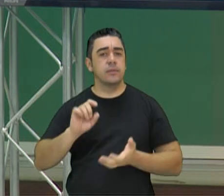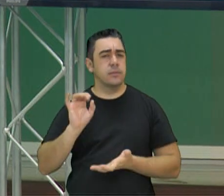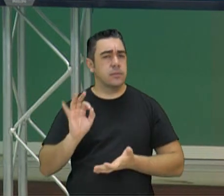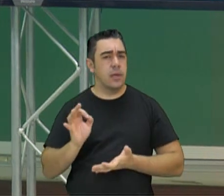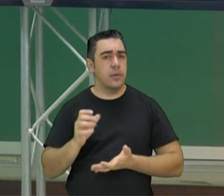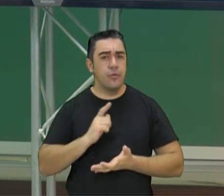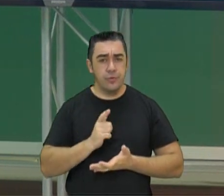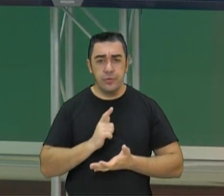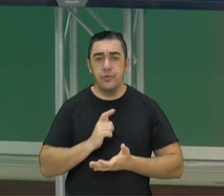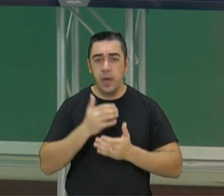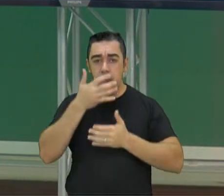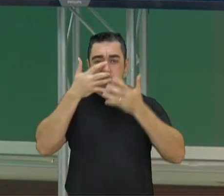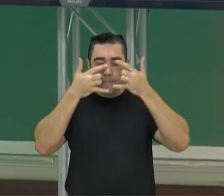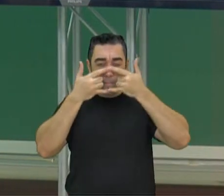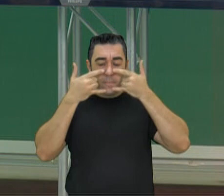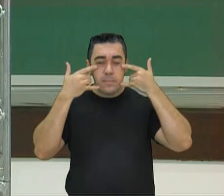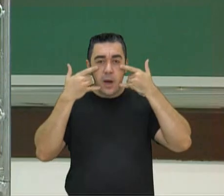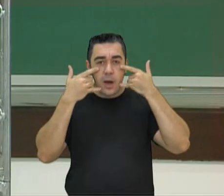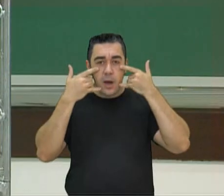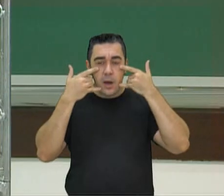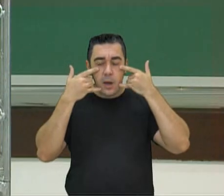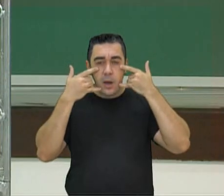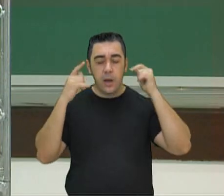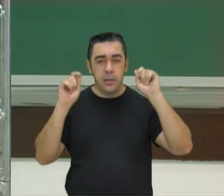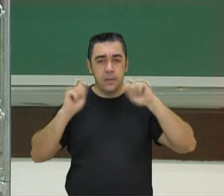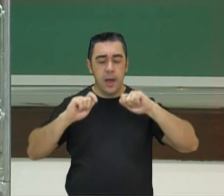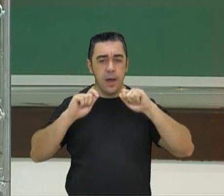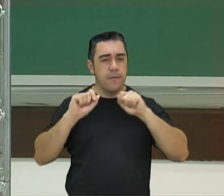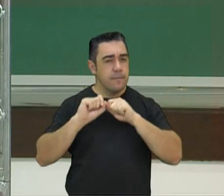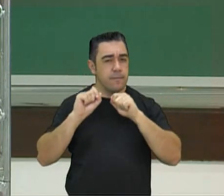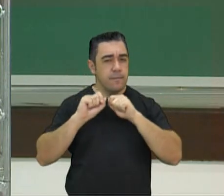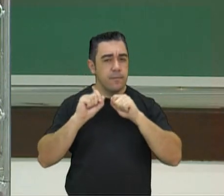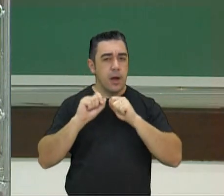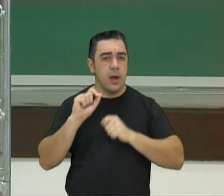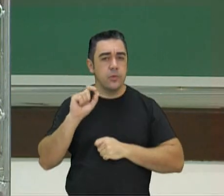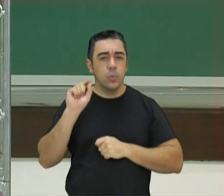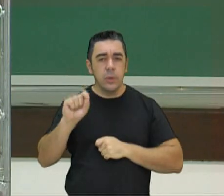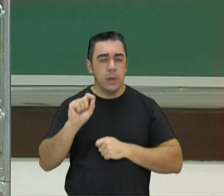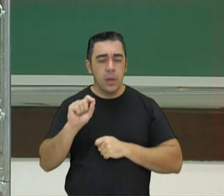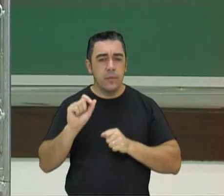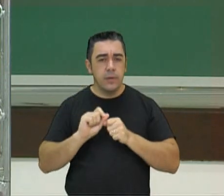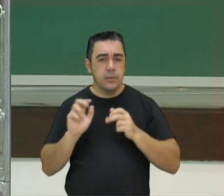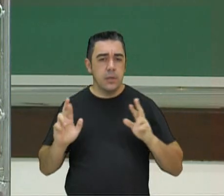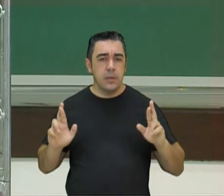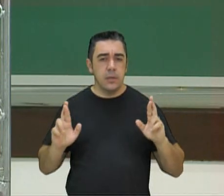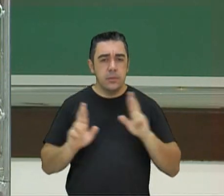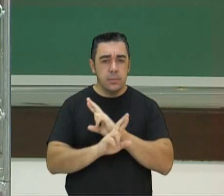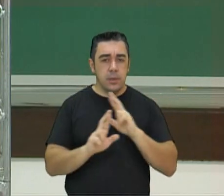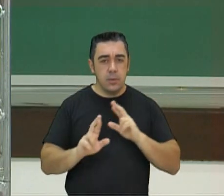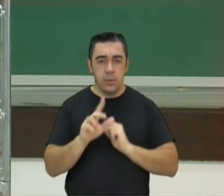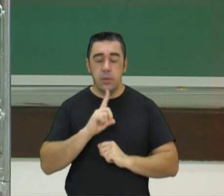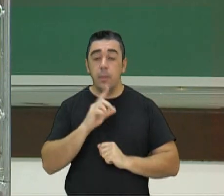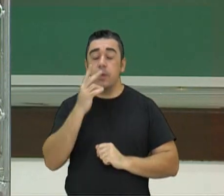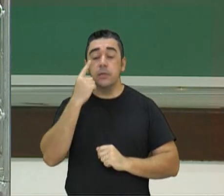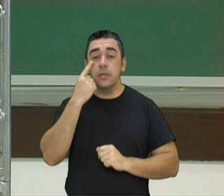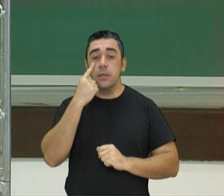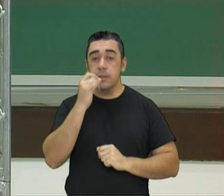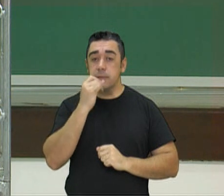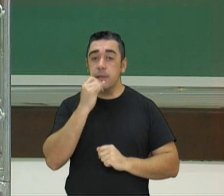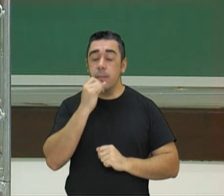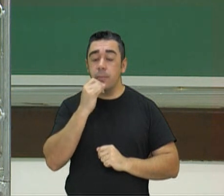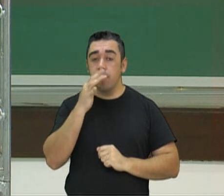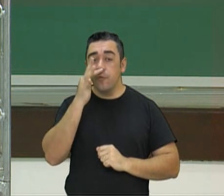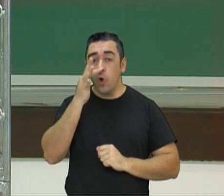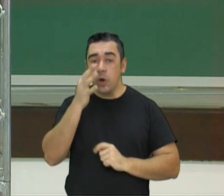Tem uma máxima que fica fácil de nós associarmos também essa dinâmica, que é o quê? Você pega uma flor, então você vai cheirar